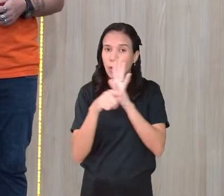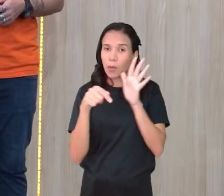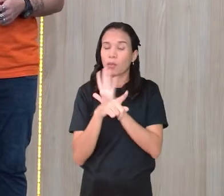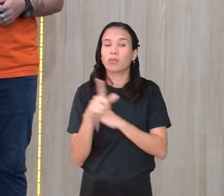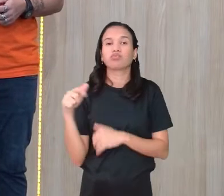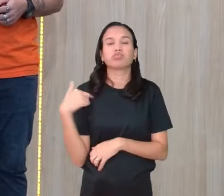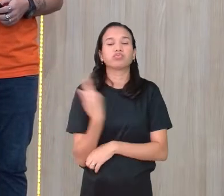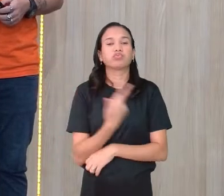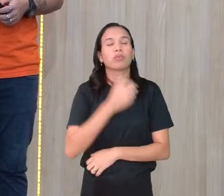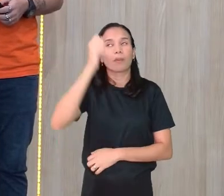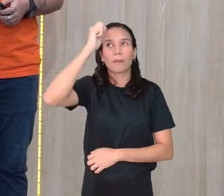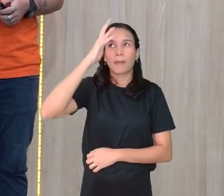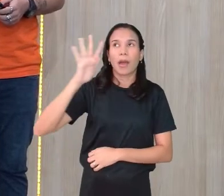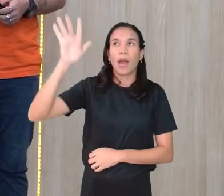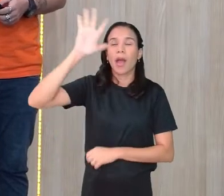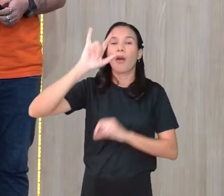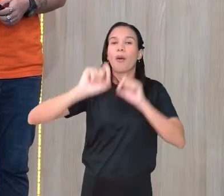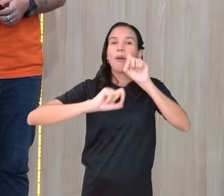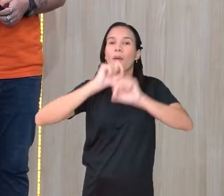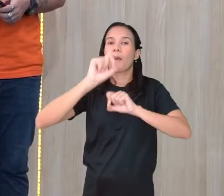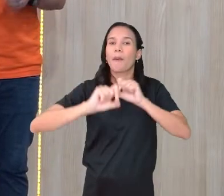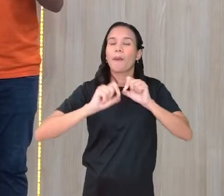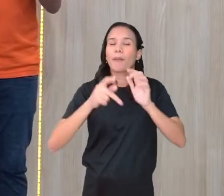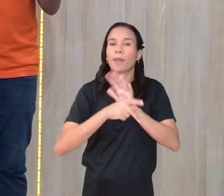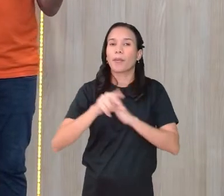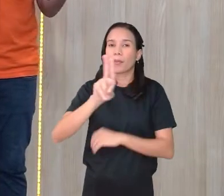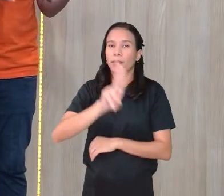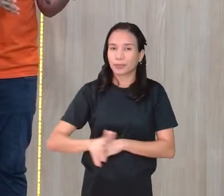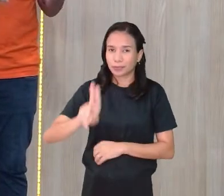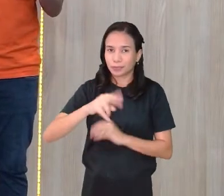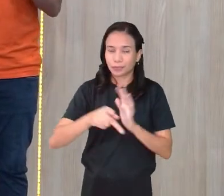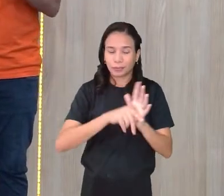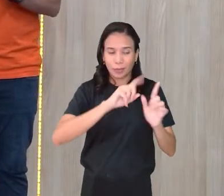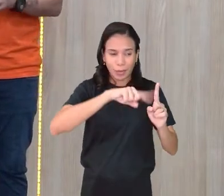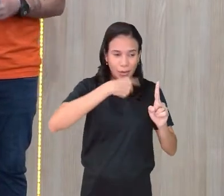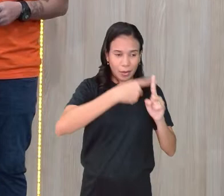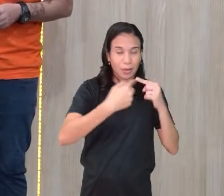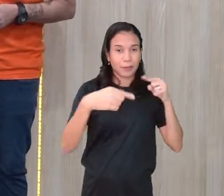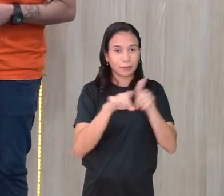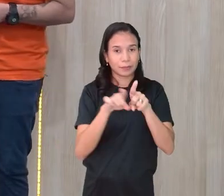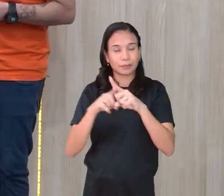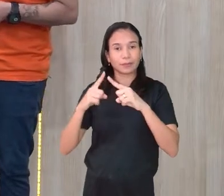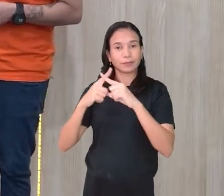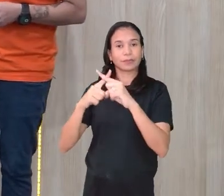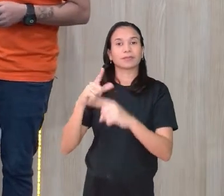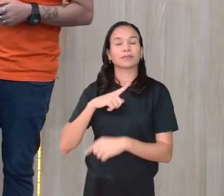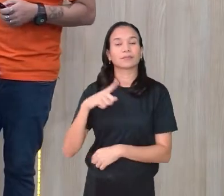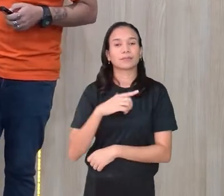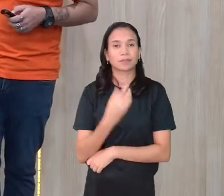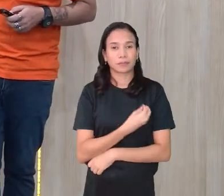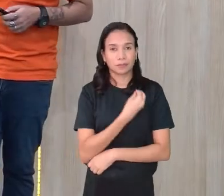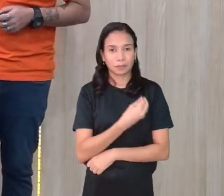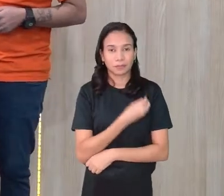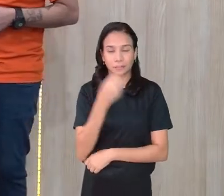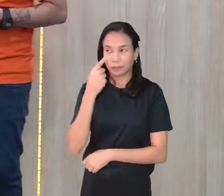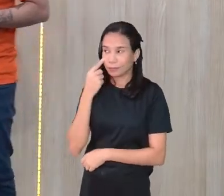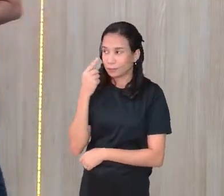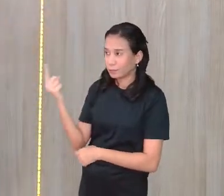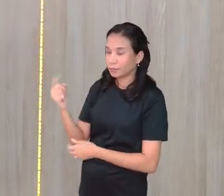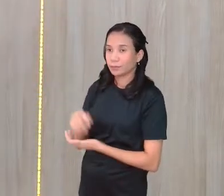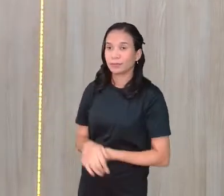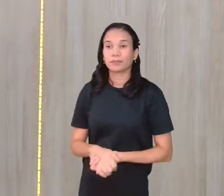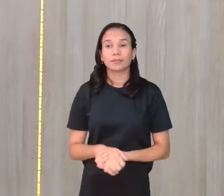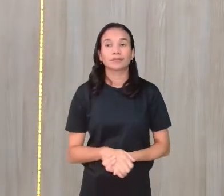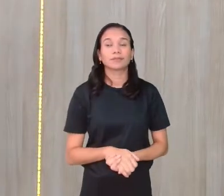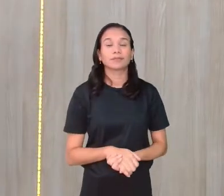já vai imaginar qual é a representação, tanto em adição quanto em multiplicação, que a gente vai ter dessa situação aqui. Ó. Então,